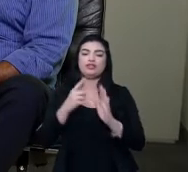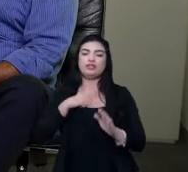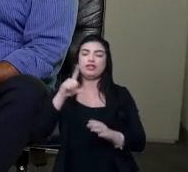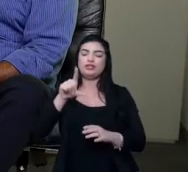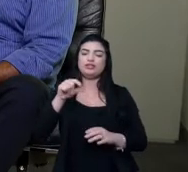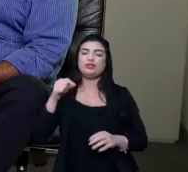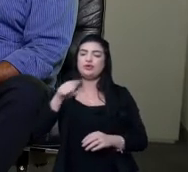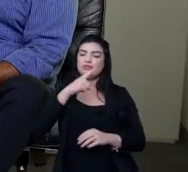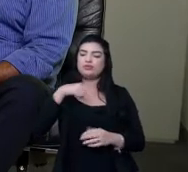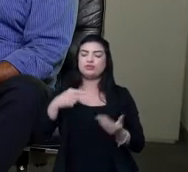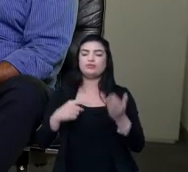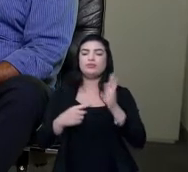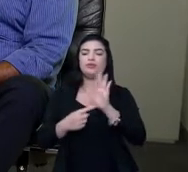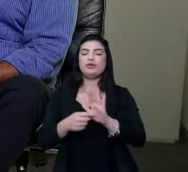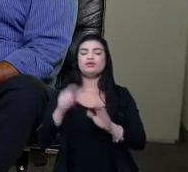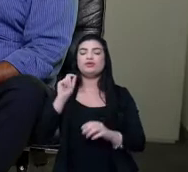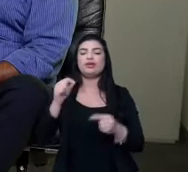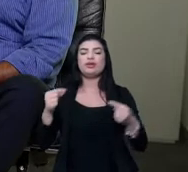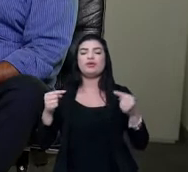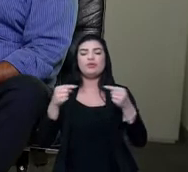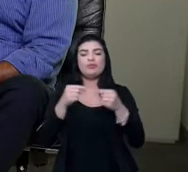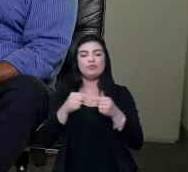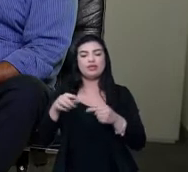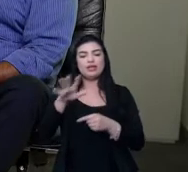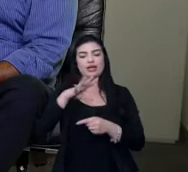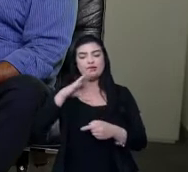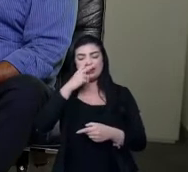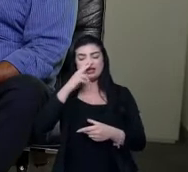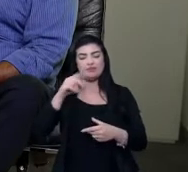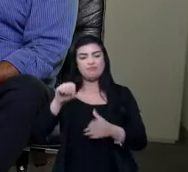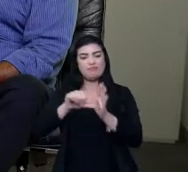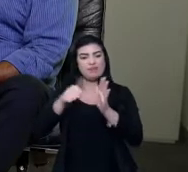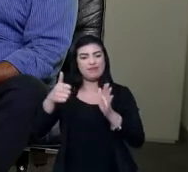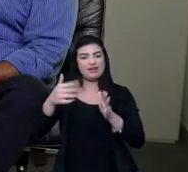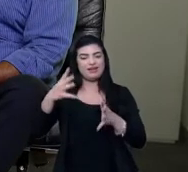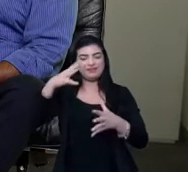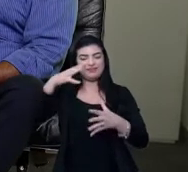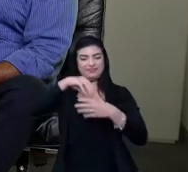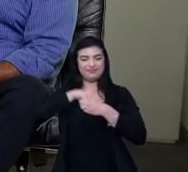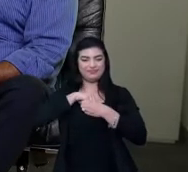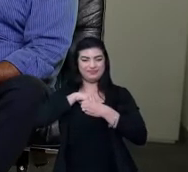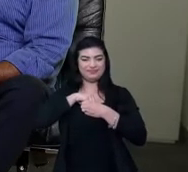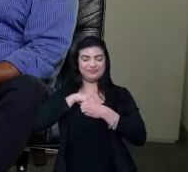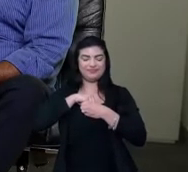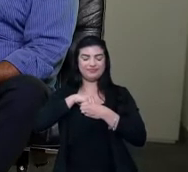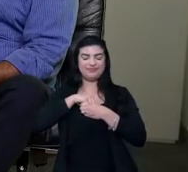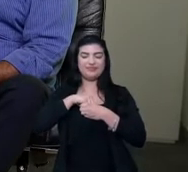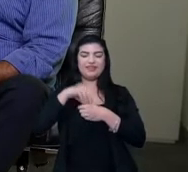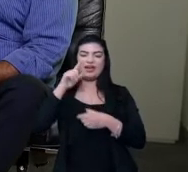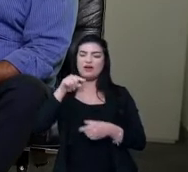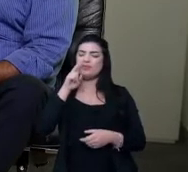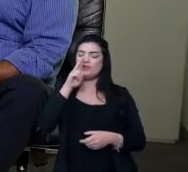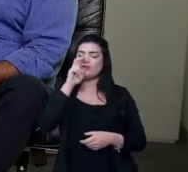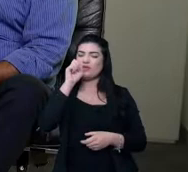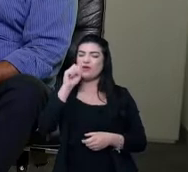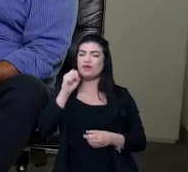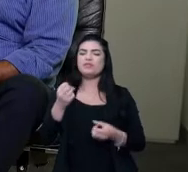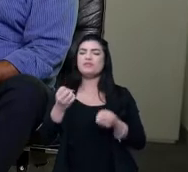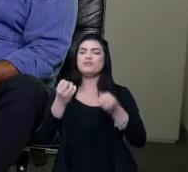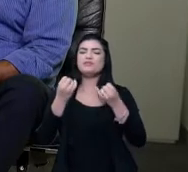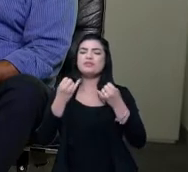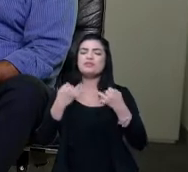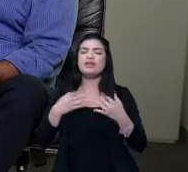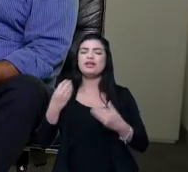é O Sertão é Dentro da Gente. Tem uma potência, né, essa obra. Explica para a gente, fala um pouquinho sobre a